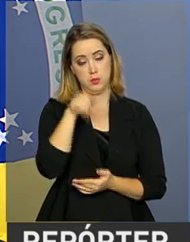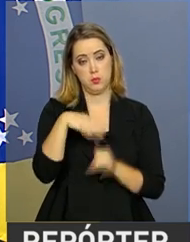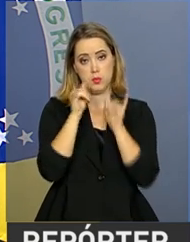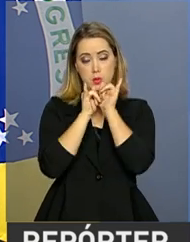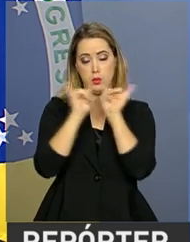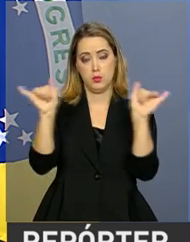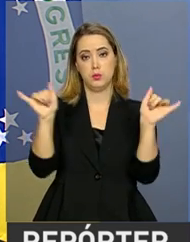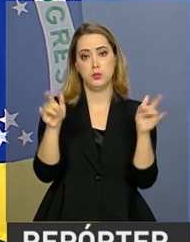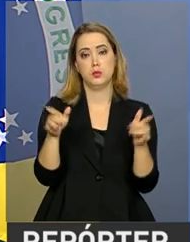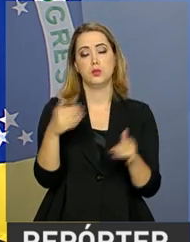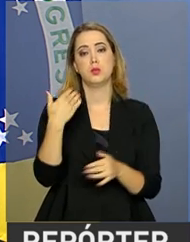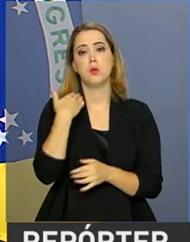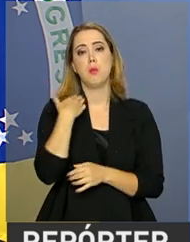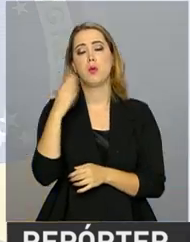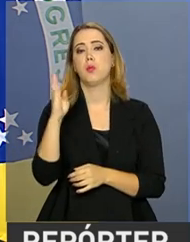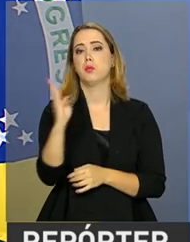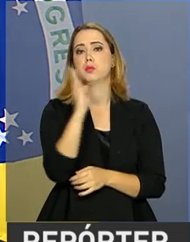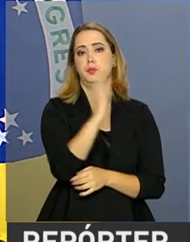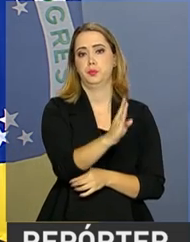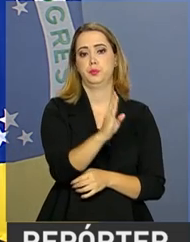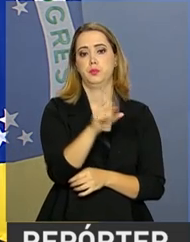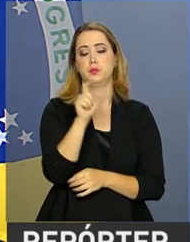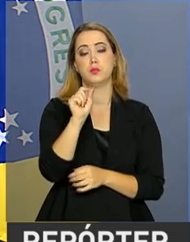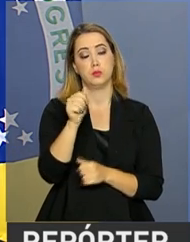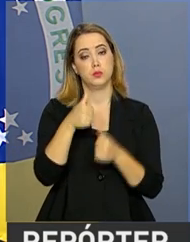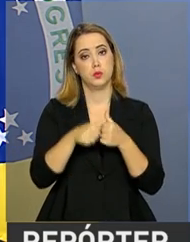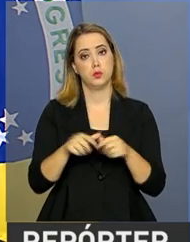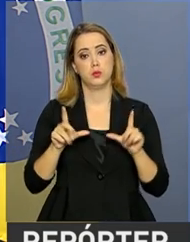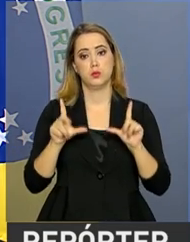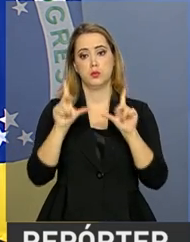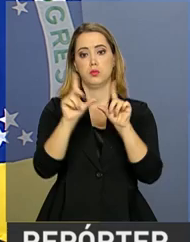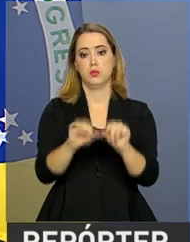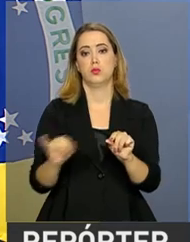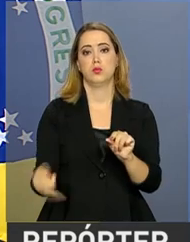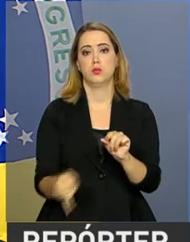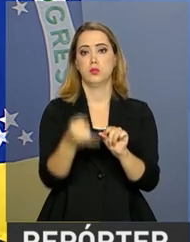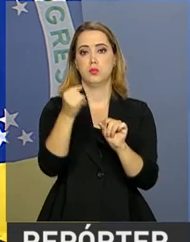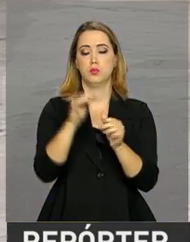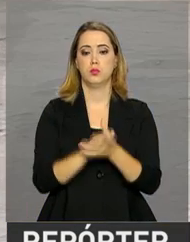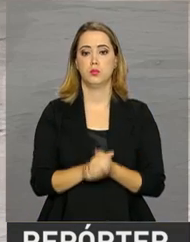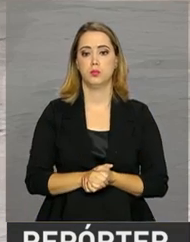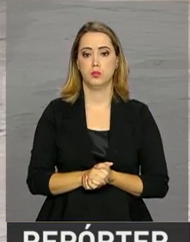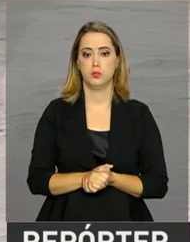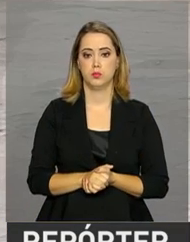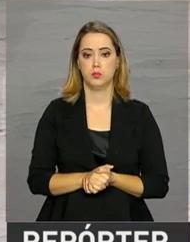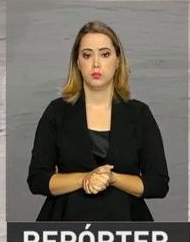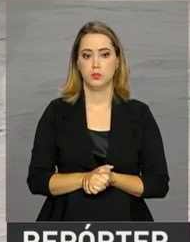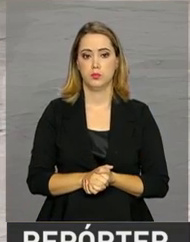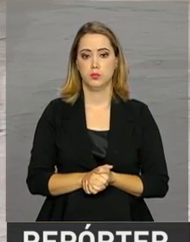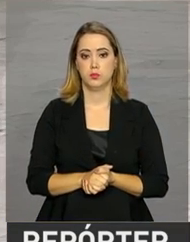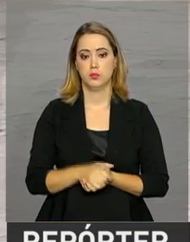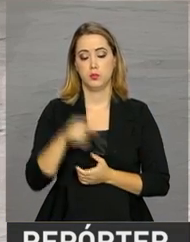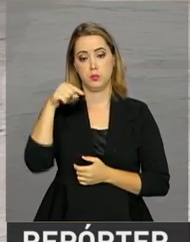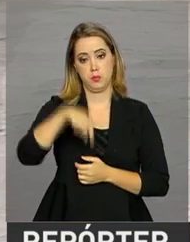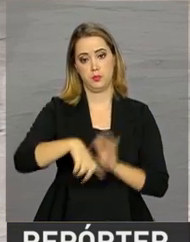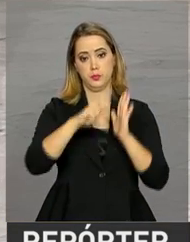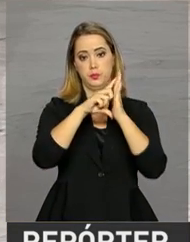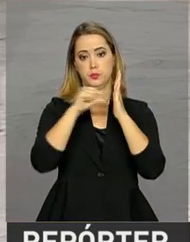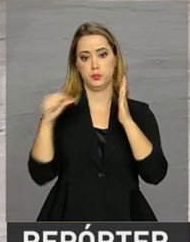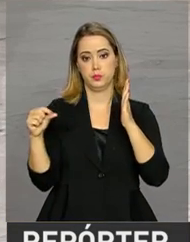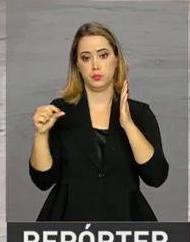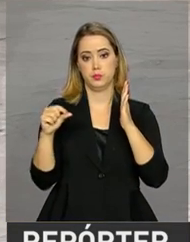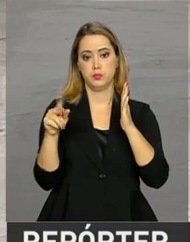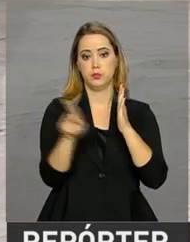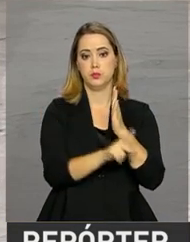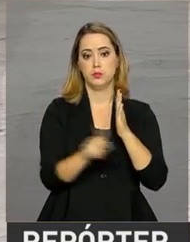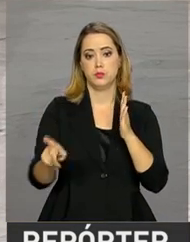anúncio feito pelo Banco do Brasil de que está reduzindo suas juros e aqui no Palácio do Planalto